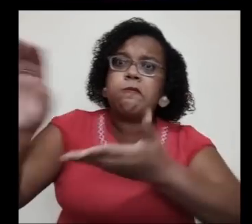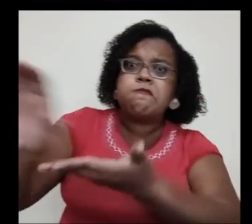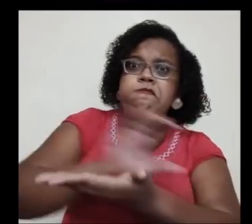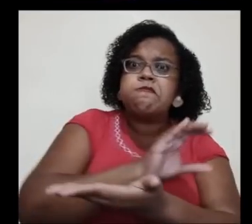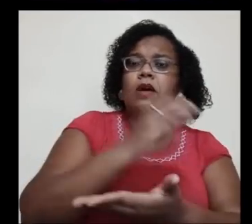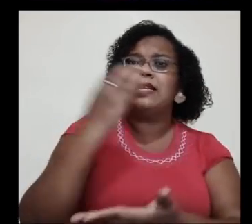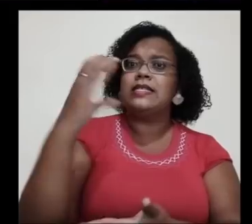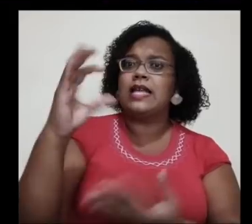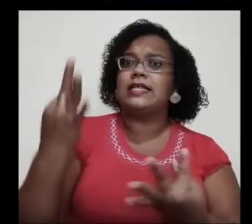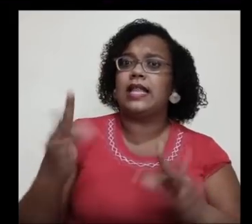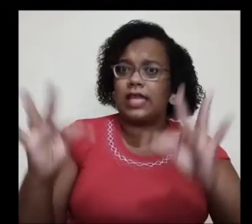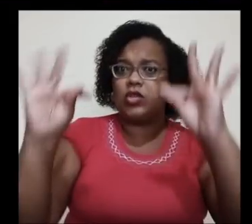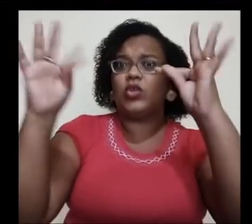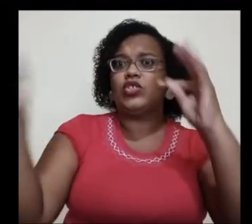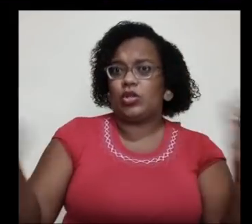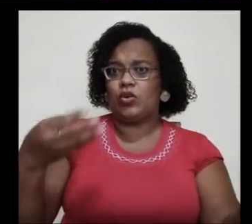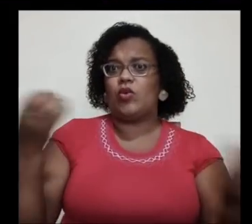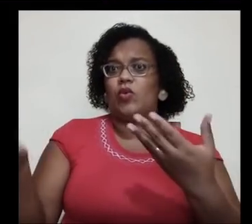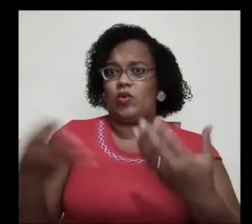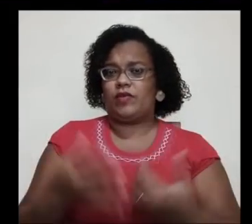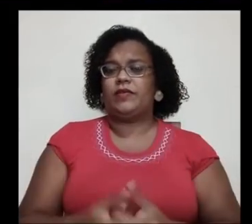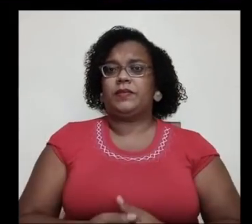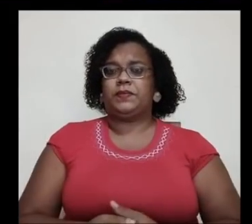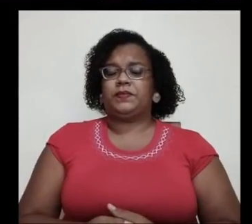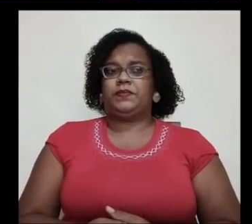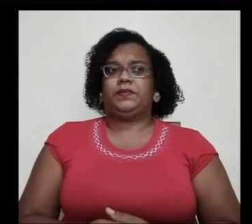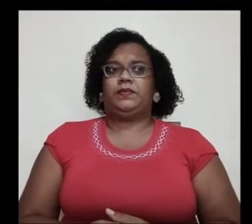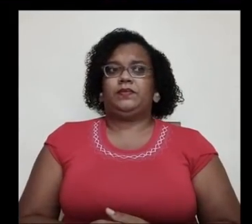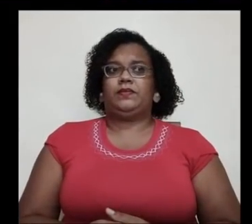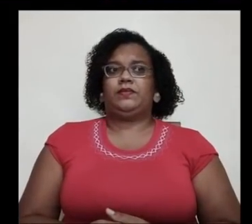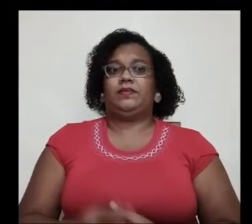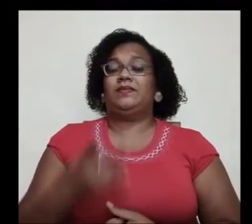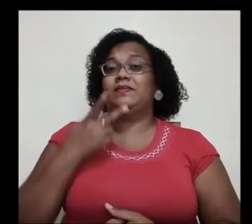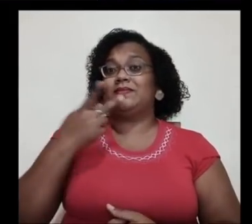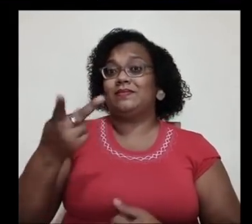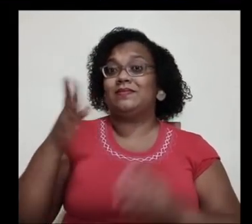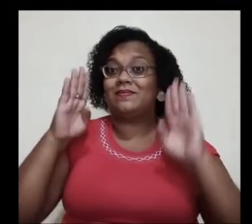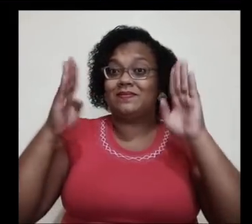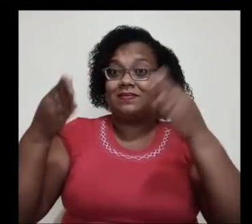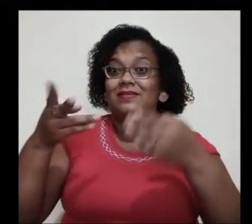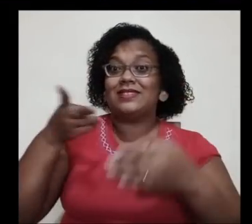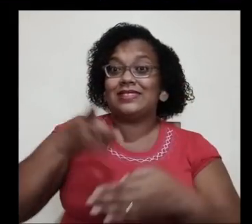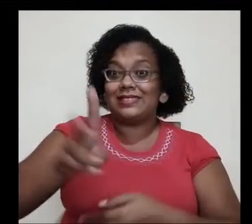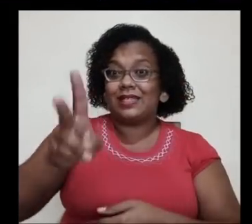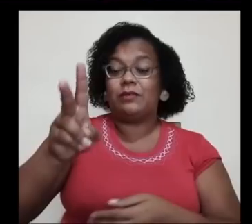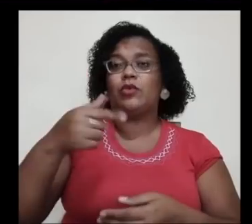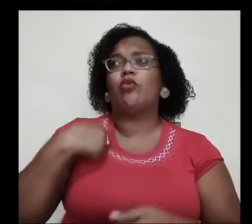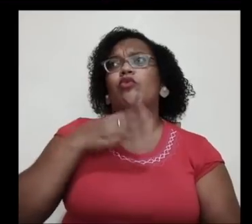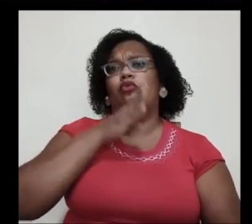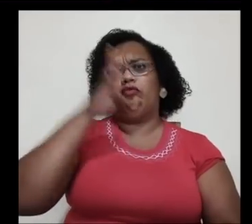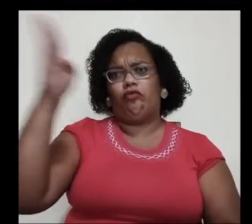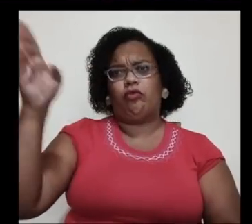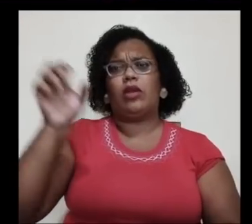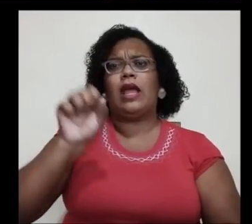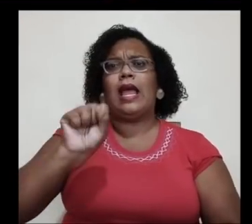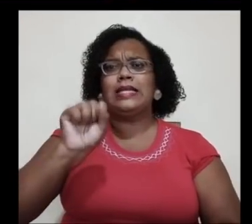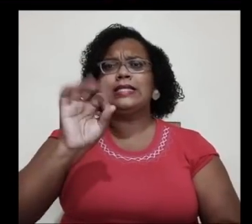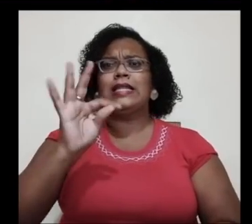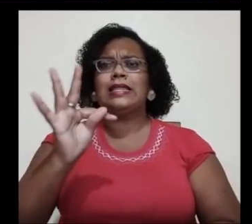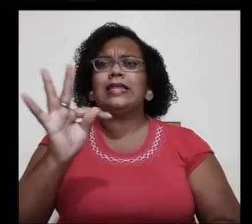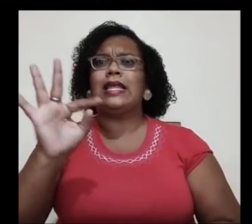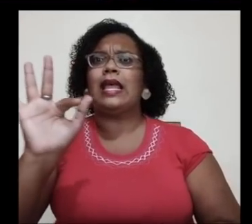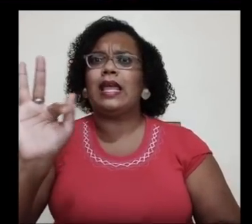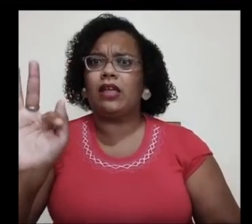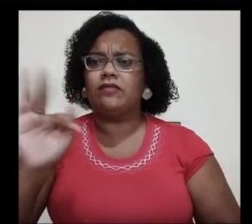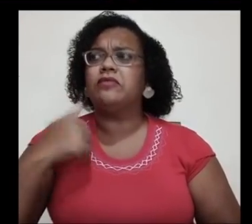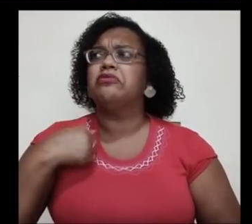tecnologia e inovação. E nós reenfatizamos sempre, e fomos até o Supremo Tribunal Federal destacar isso, que